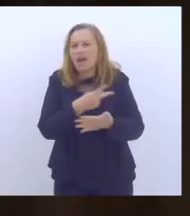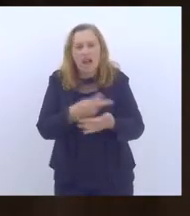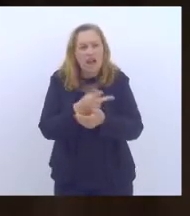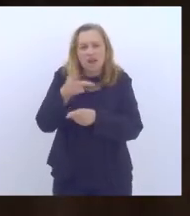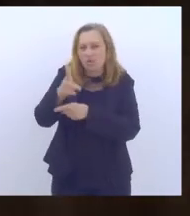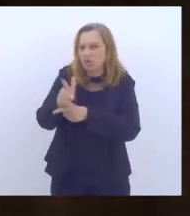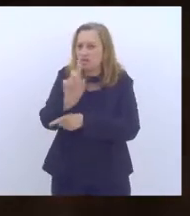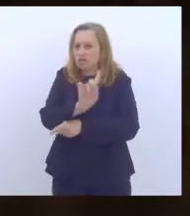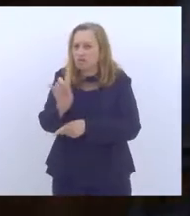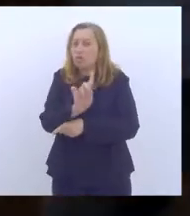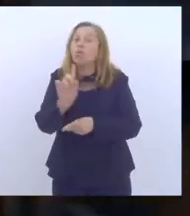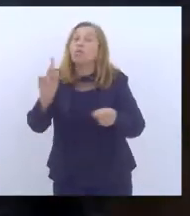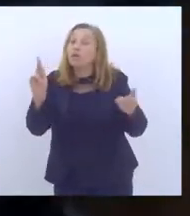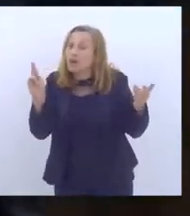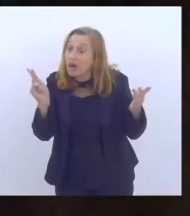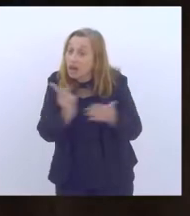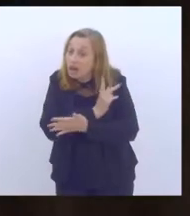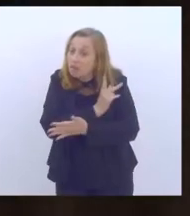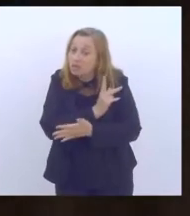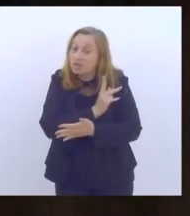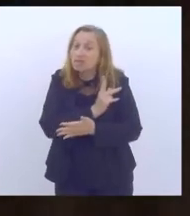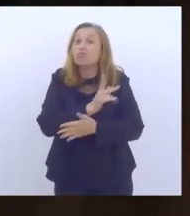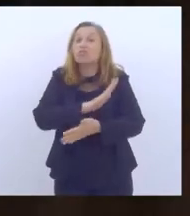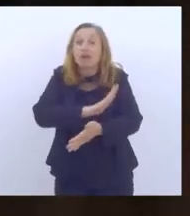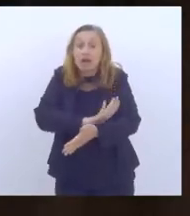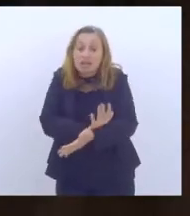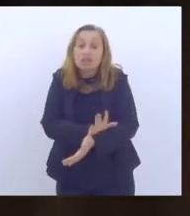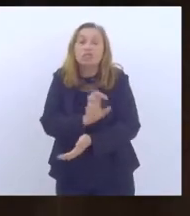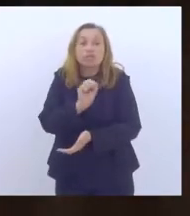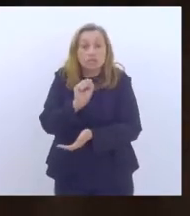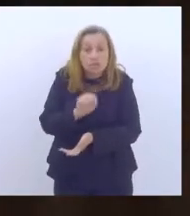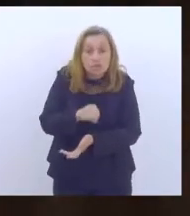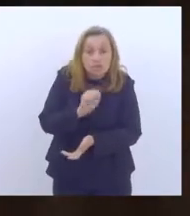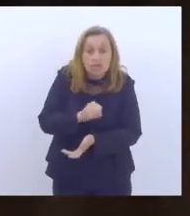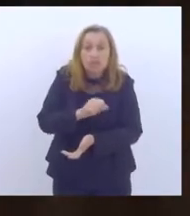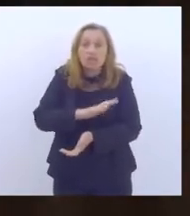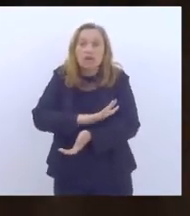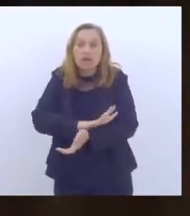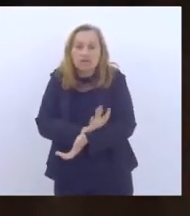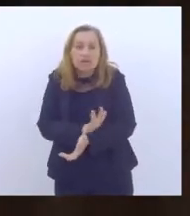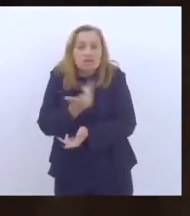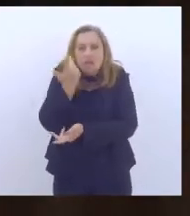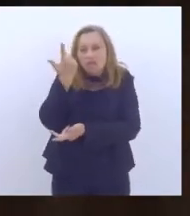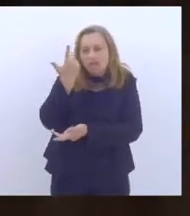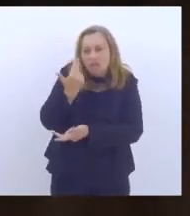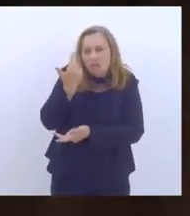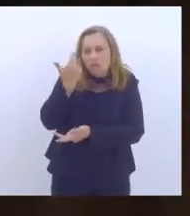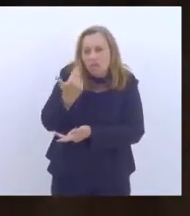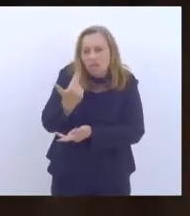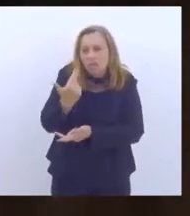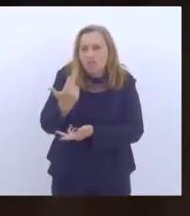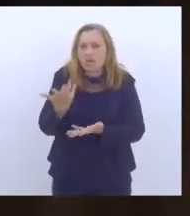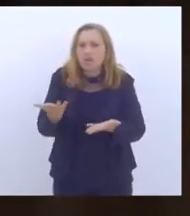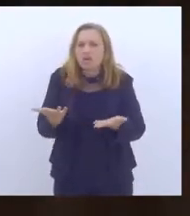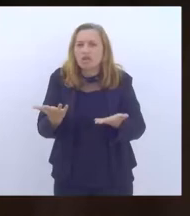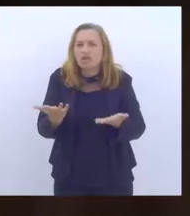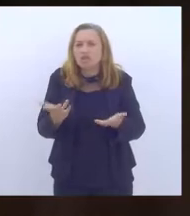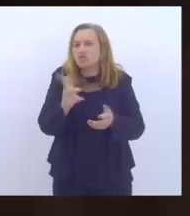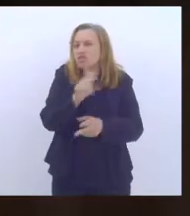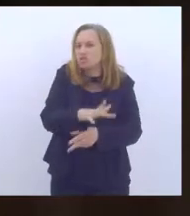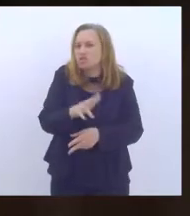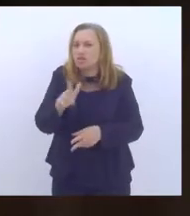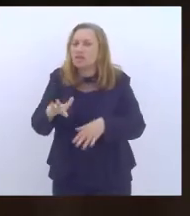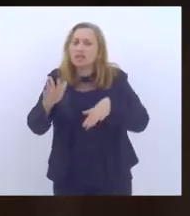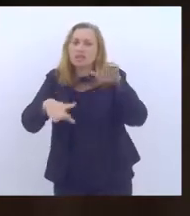o que aconteceu foi racismo então o racismo ele vai ser no naturalizado e colocado de forma diferente